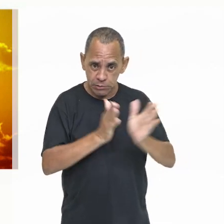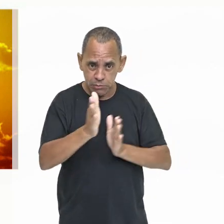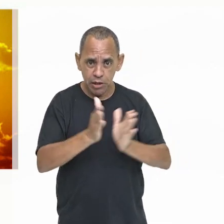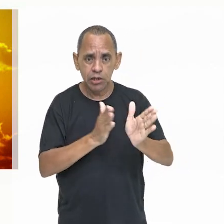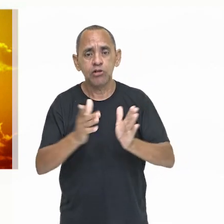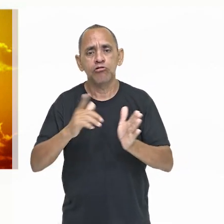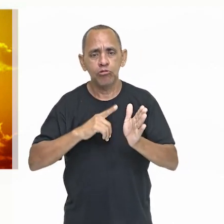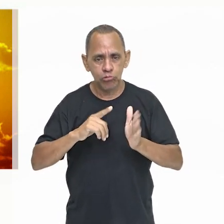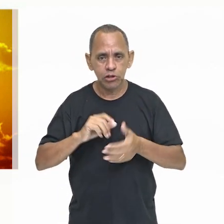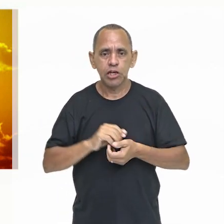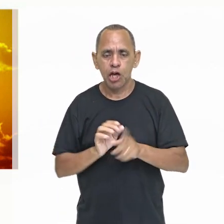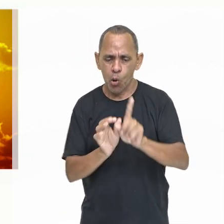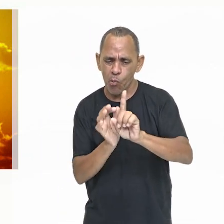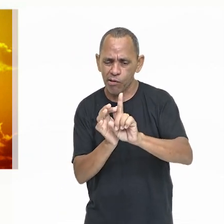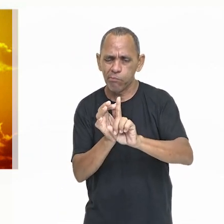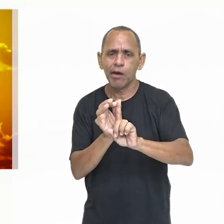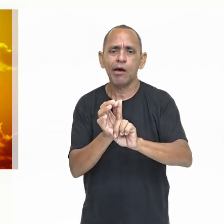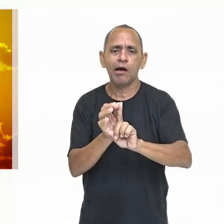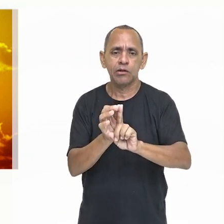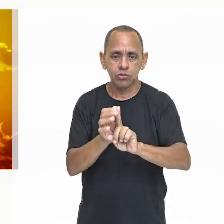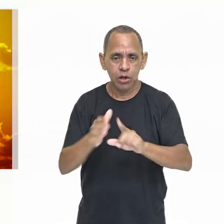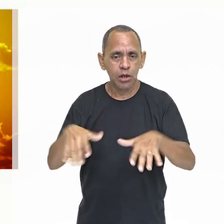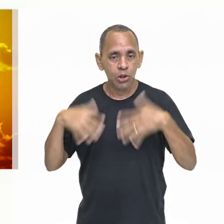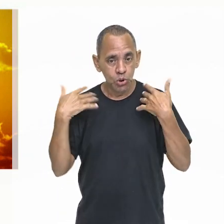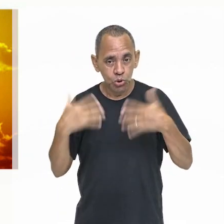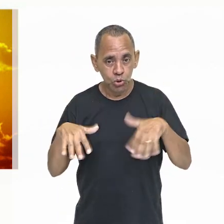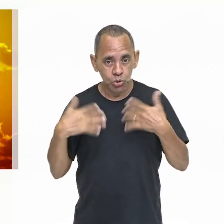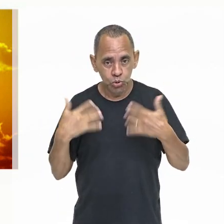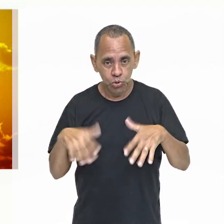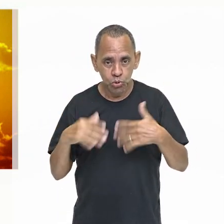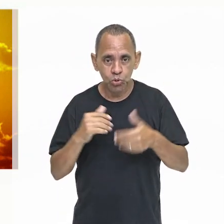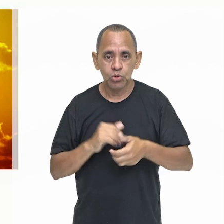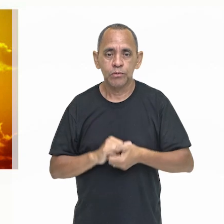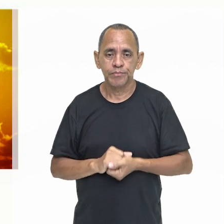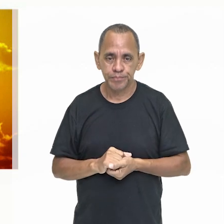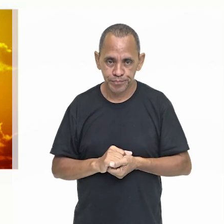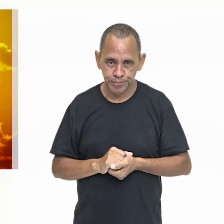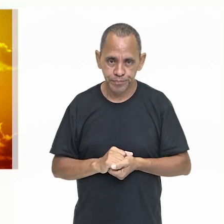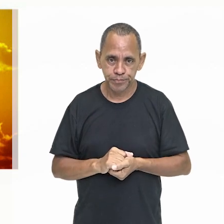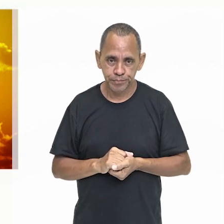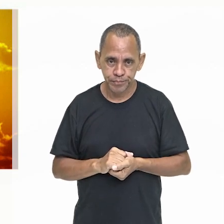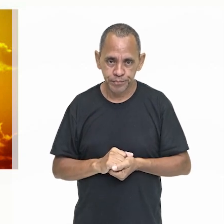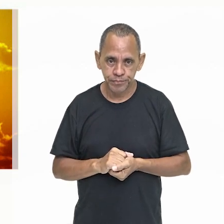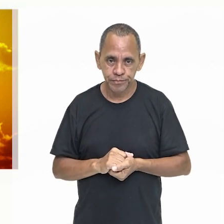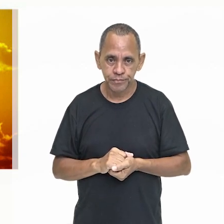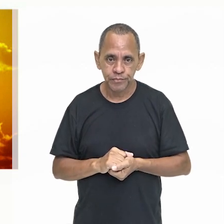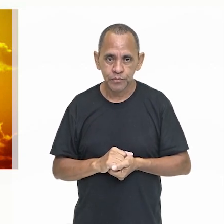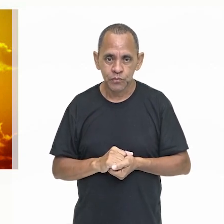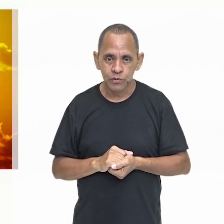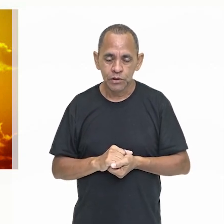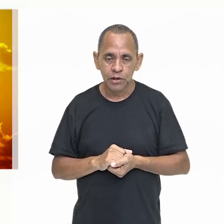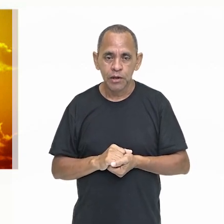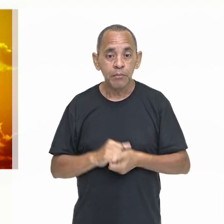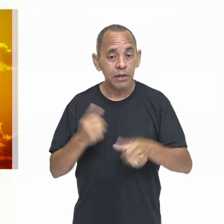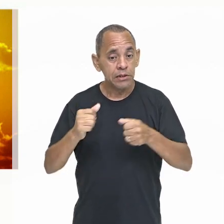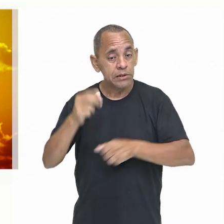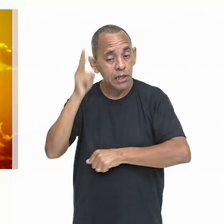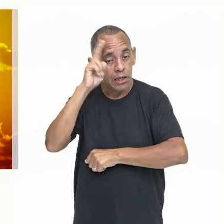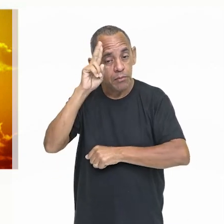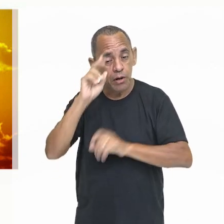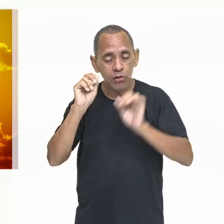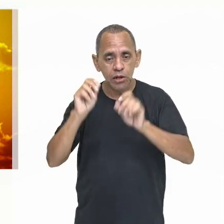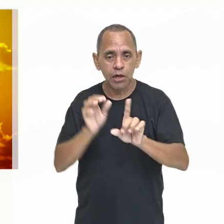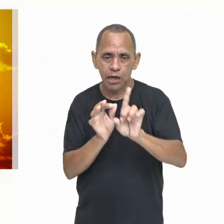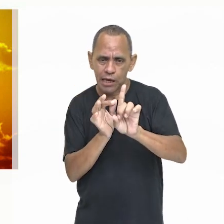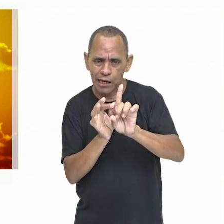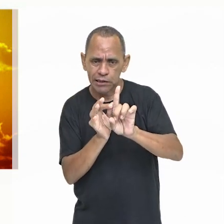por temperaturas, altas temperaturas. E neste momento eu te faço aí relembrar que a